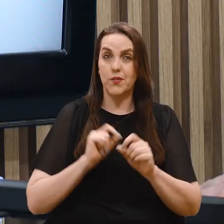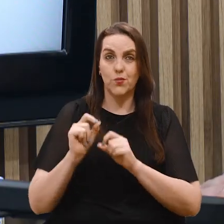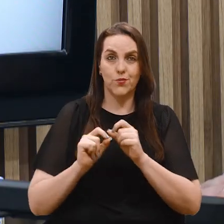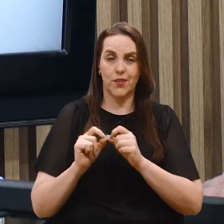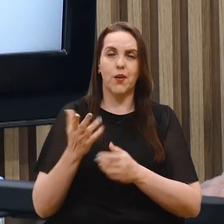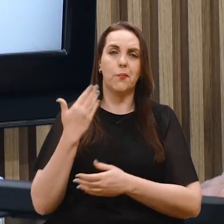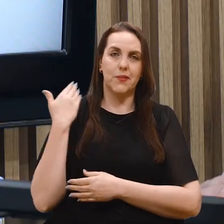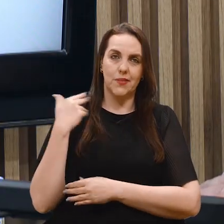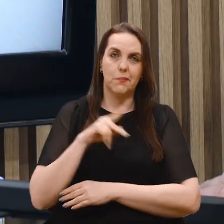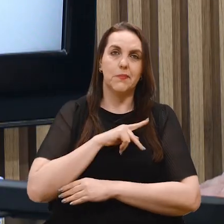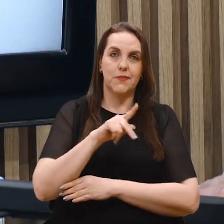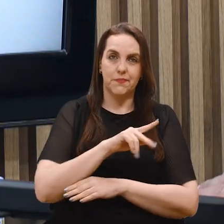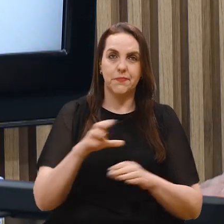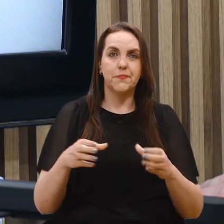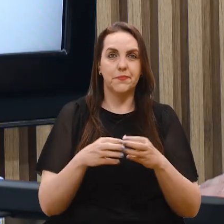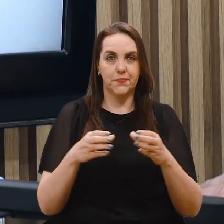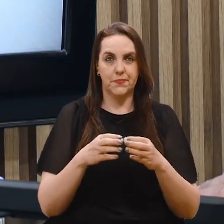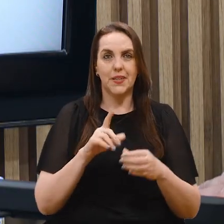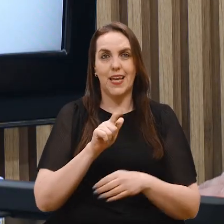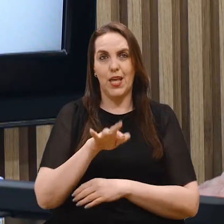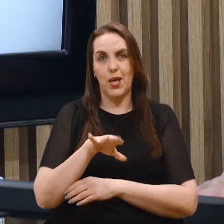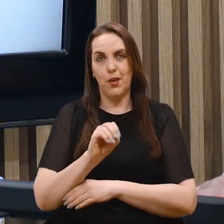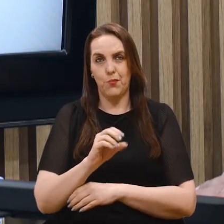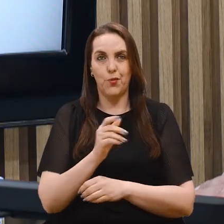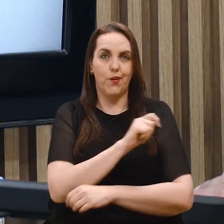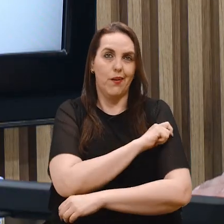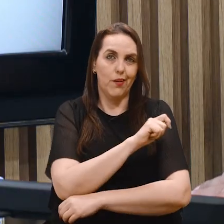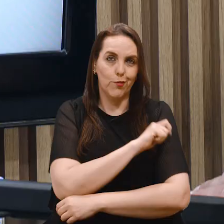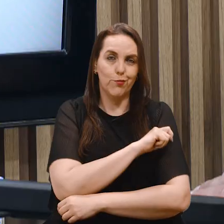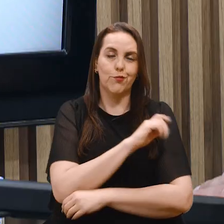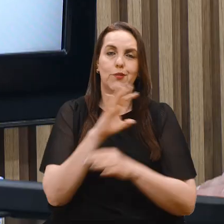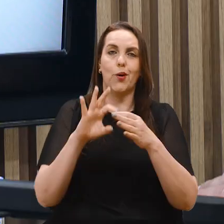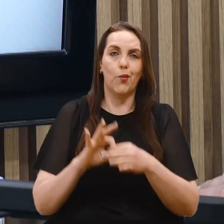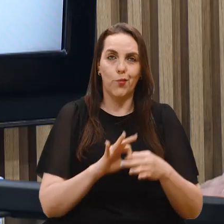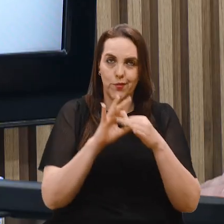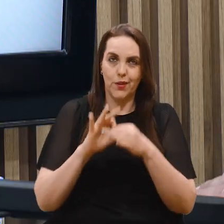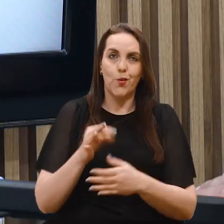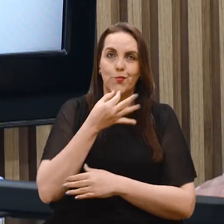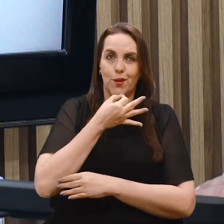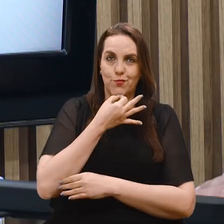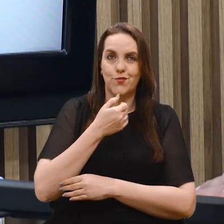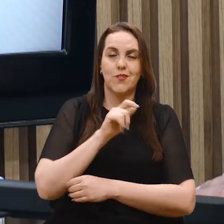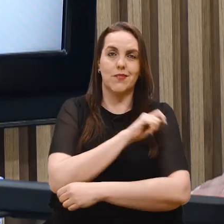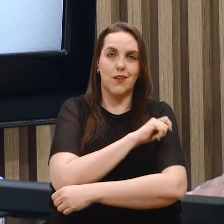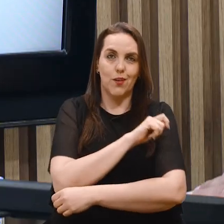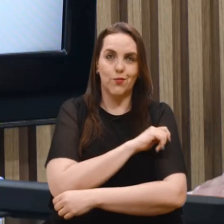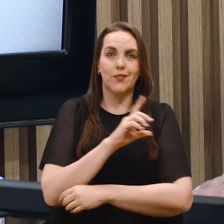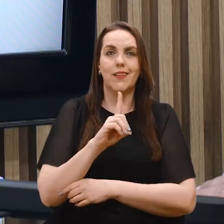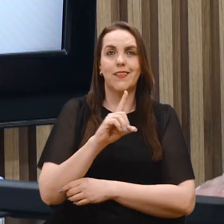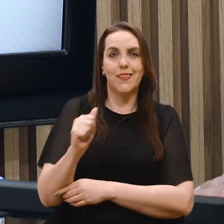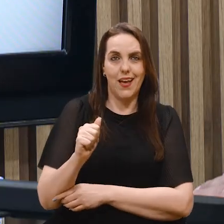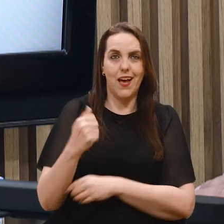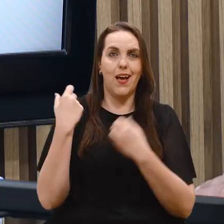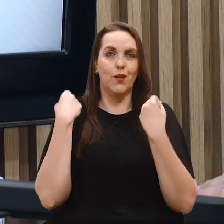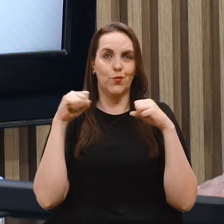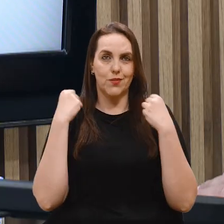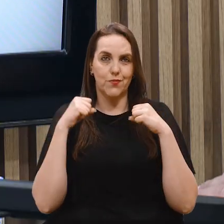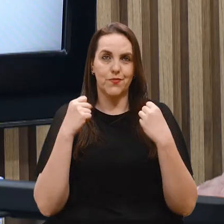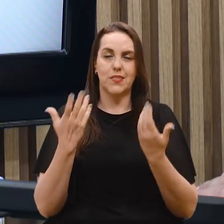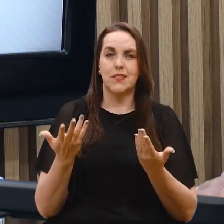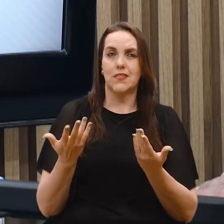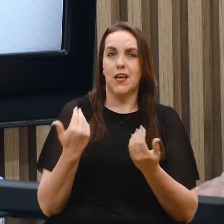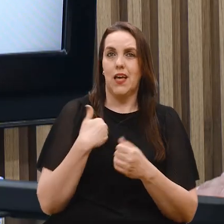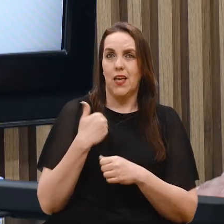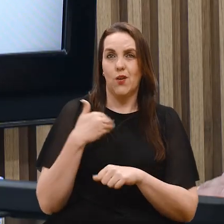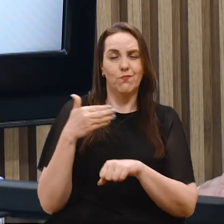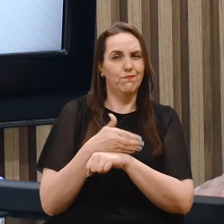presidente do Grêmio Estudantil, eu participei da União Caxiense dos Estudantes, fui do DA de Educação Física.